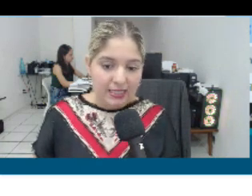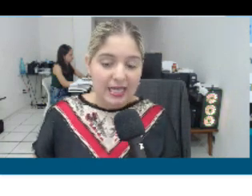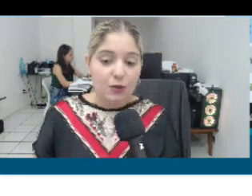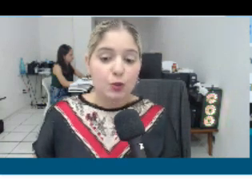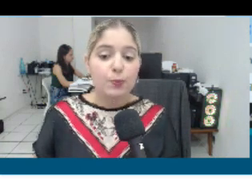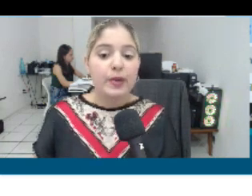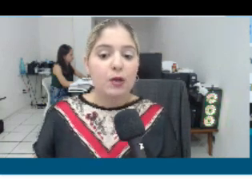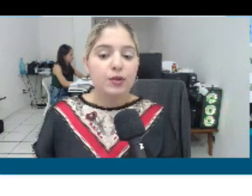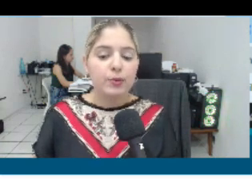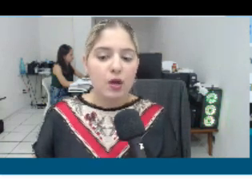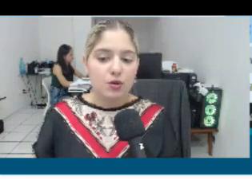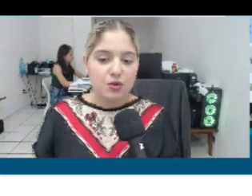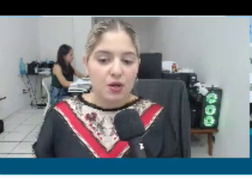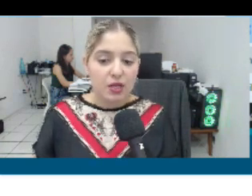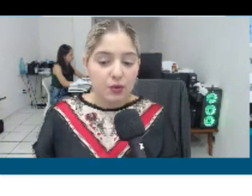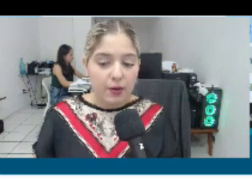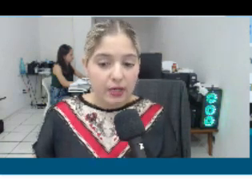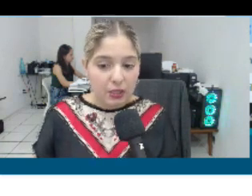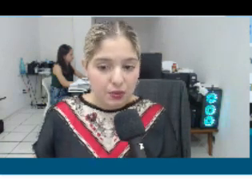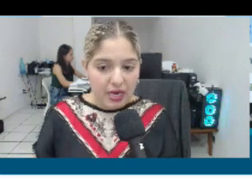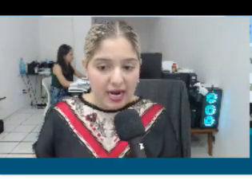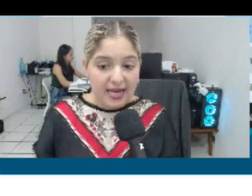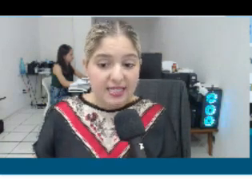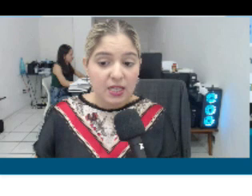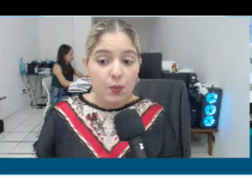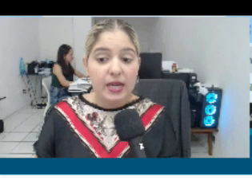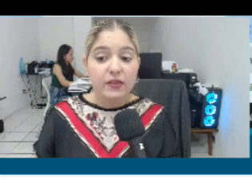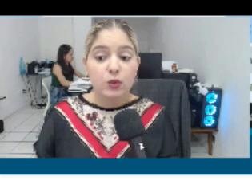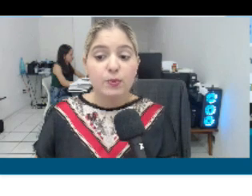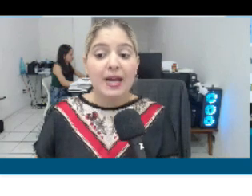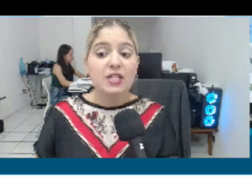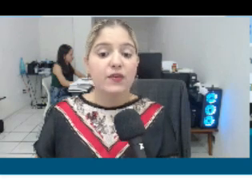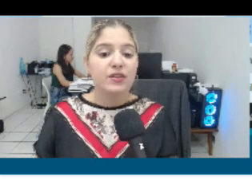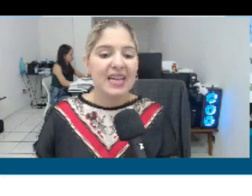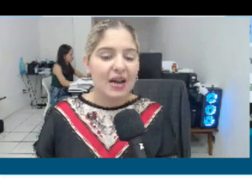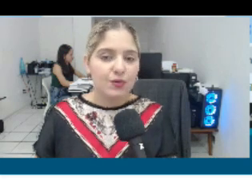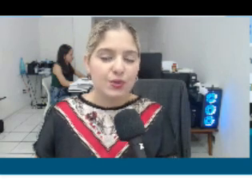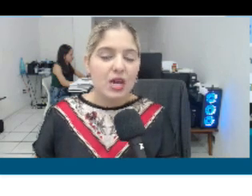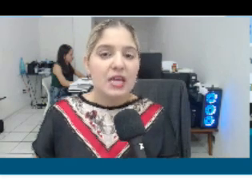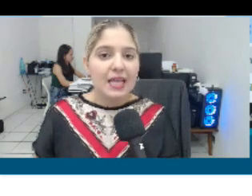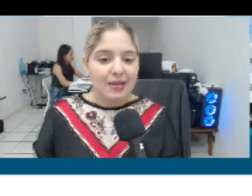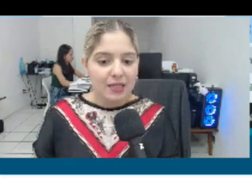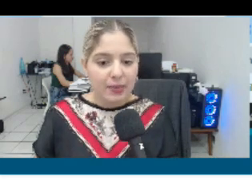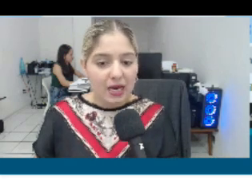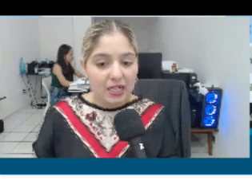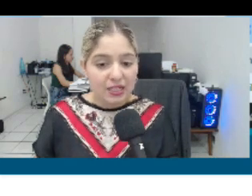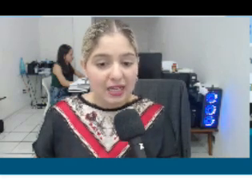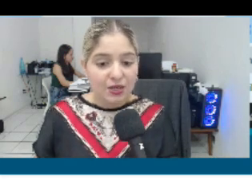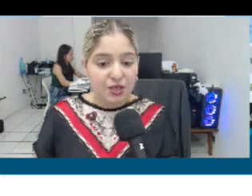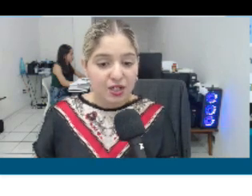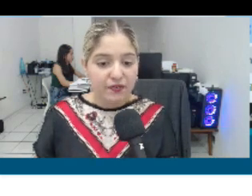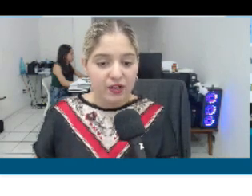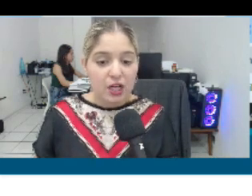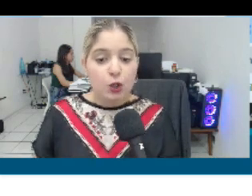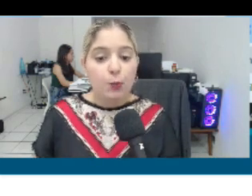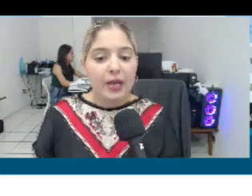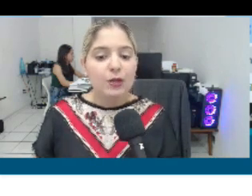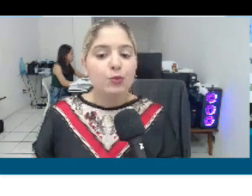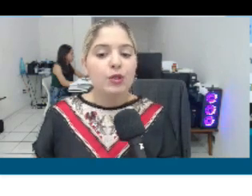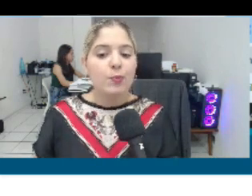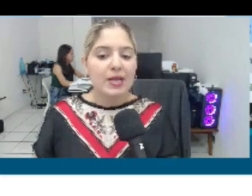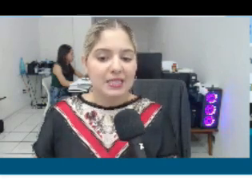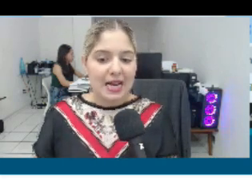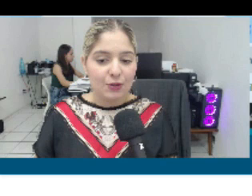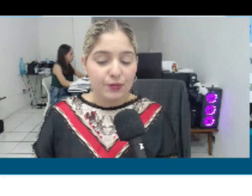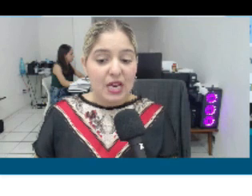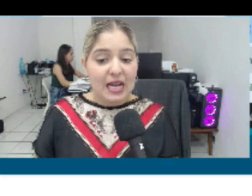Liberal cassados pelo Tribunal Regional Eleitoral aqui do Ceará estão entre os mais votados na Assembleia Legislativa no pleito